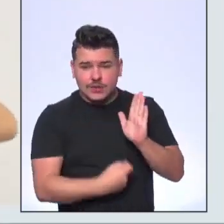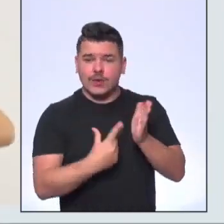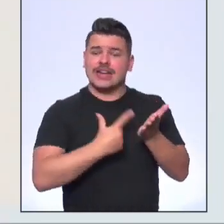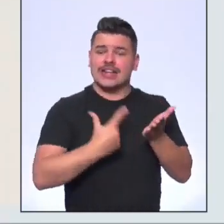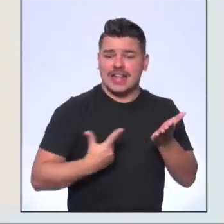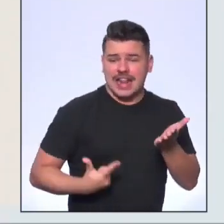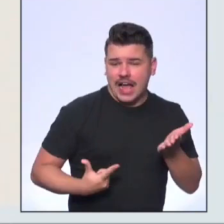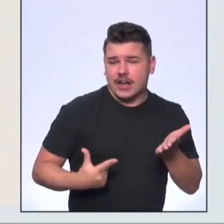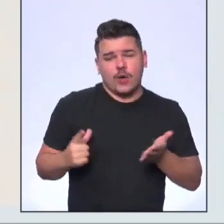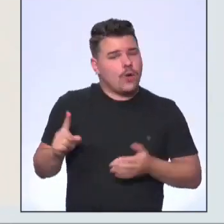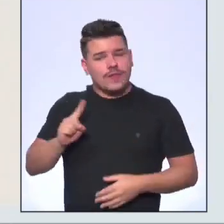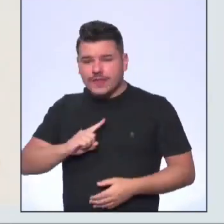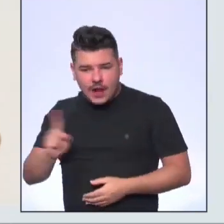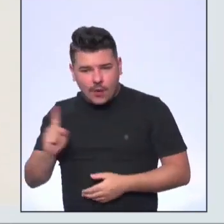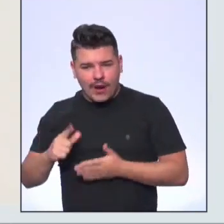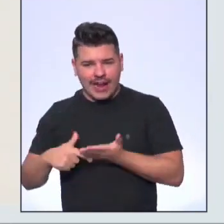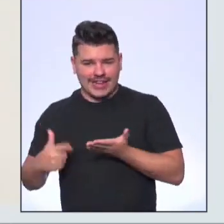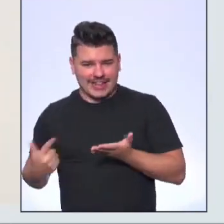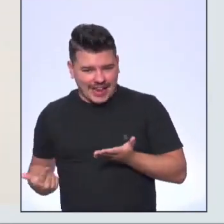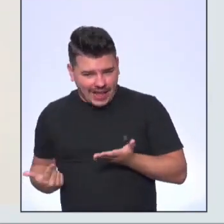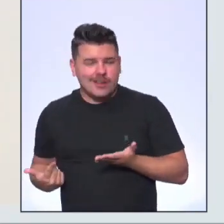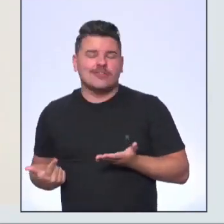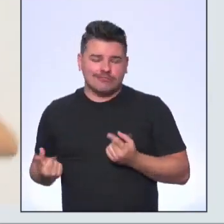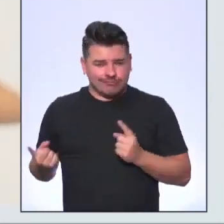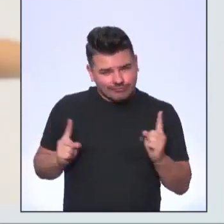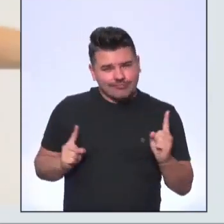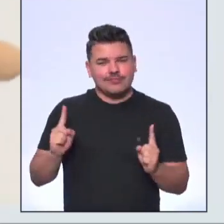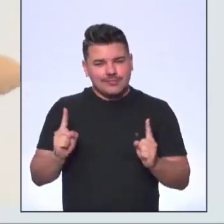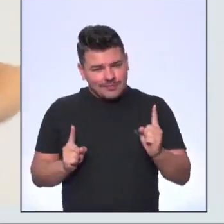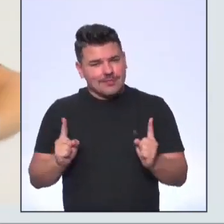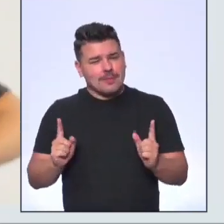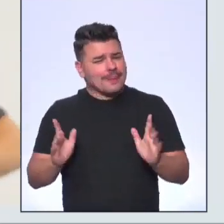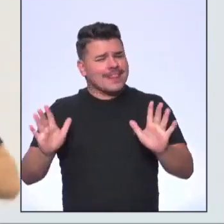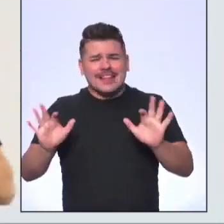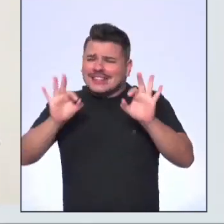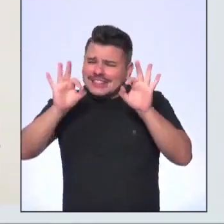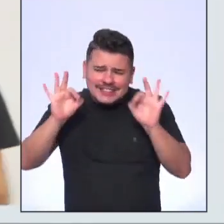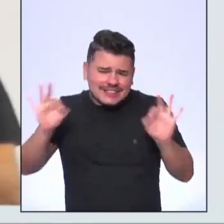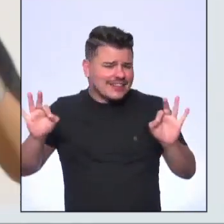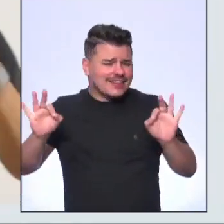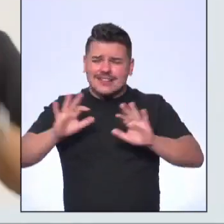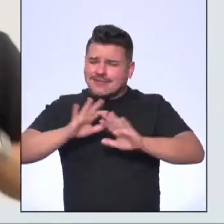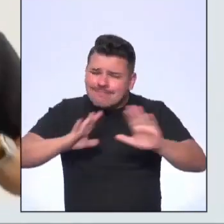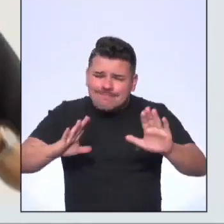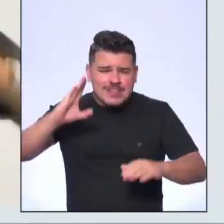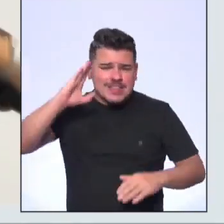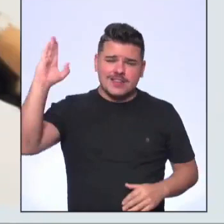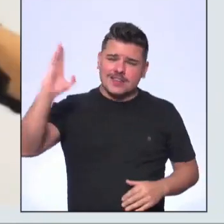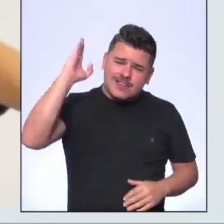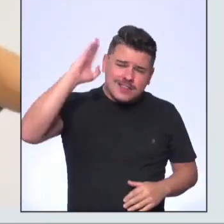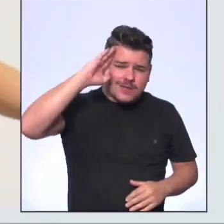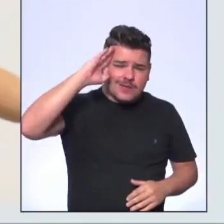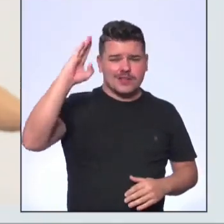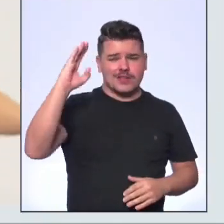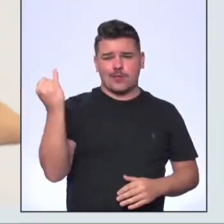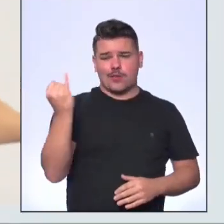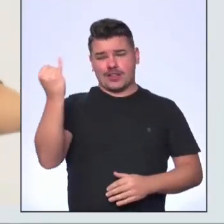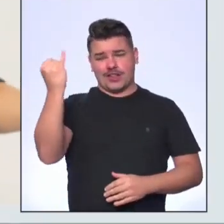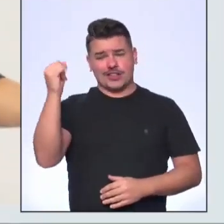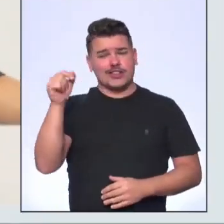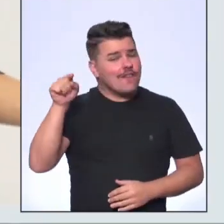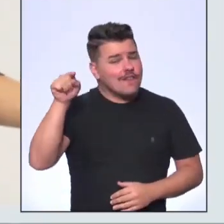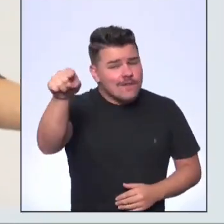ou não literário. E aí um detalhe, gente. É extremamente importante que